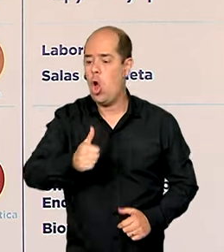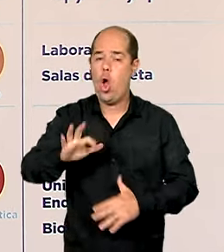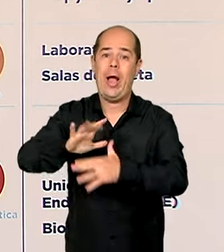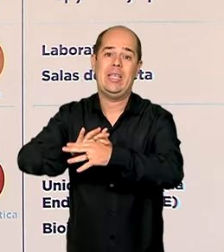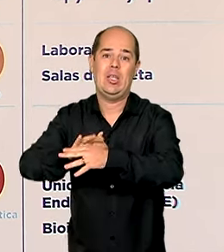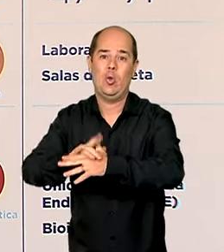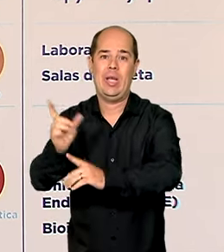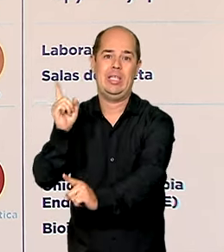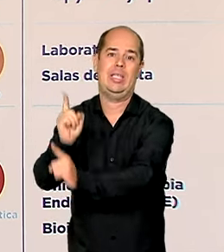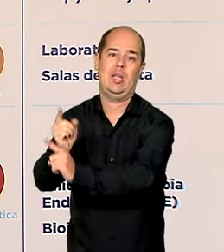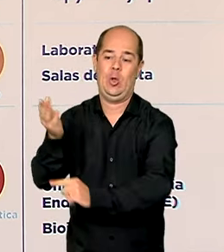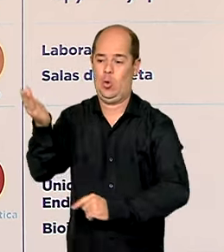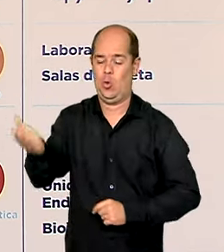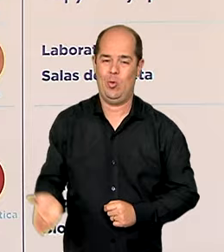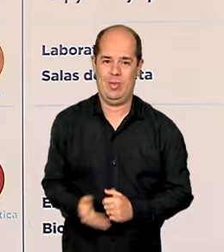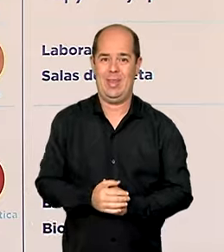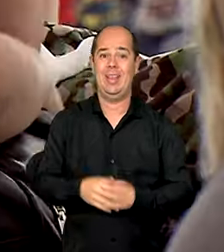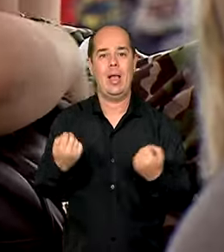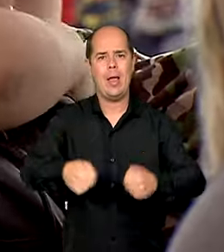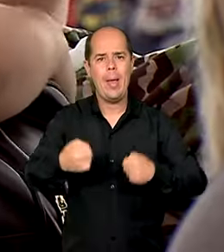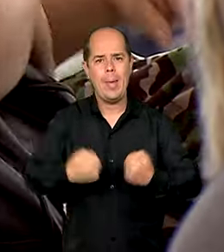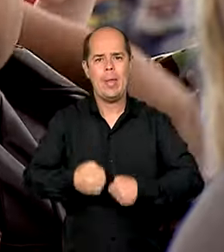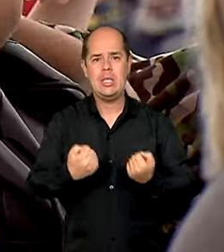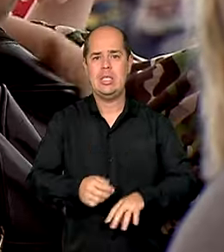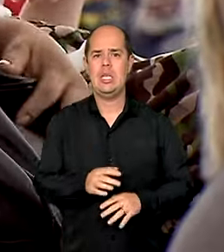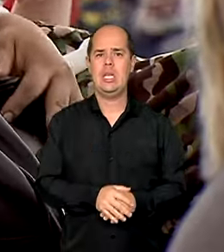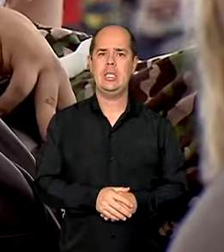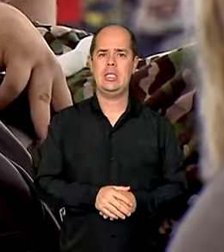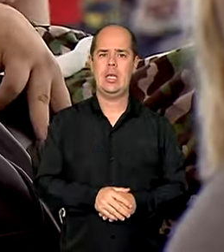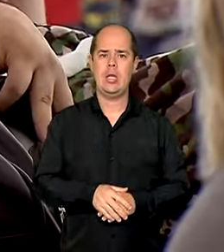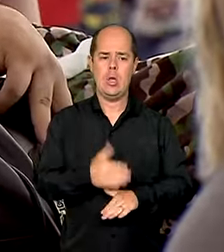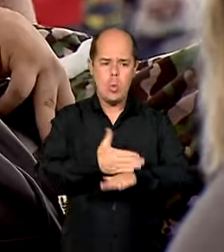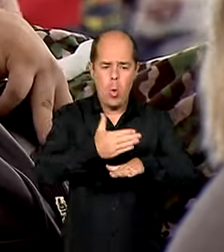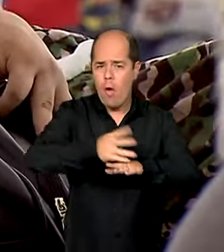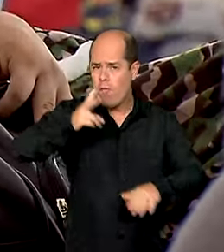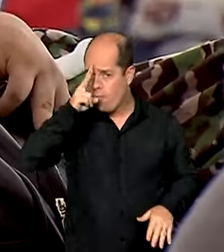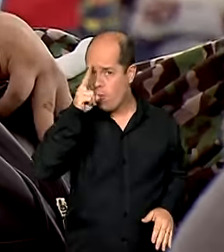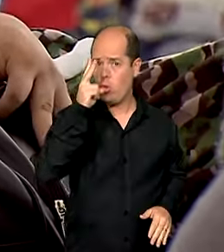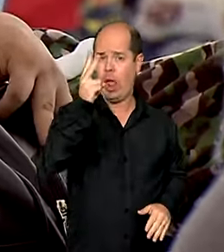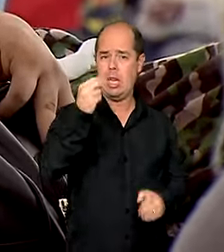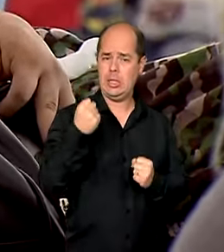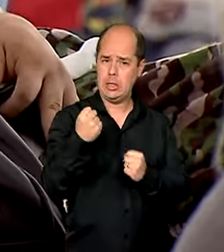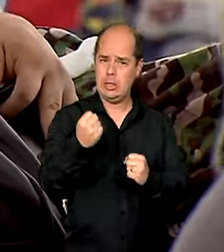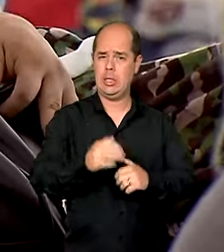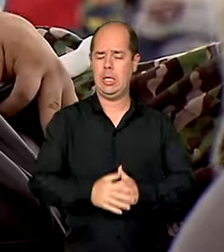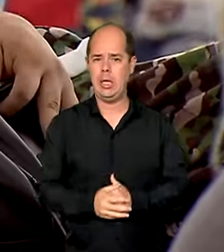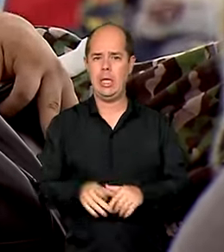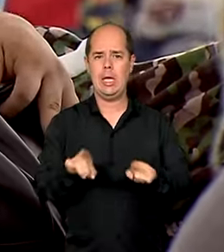é fortalecer, incrementar e avançar nessas ações previstas na política.